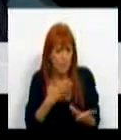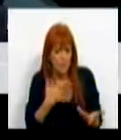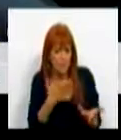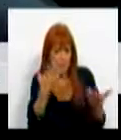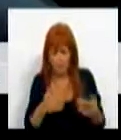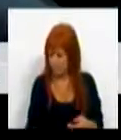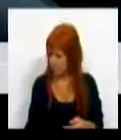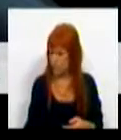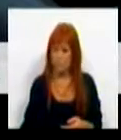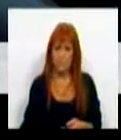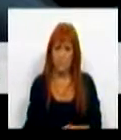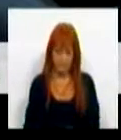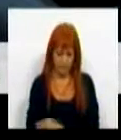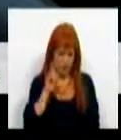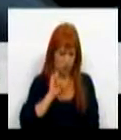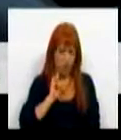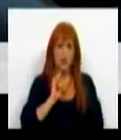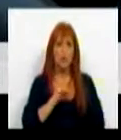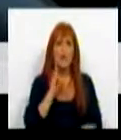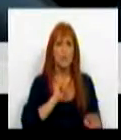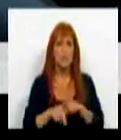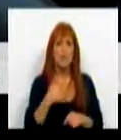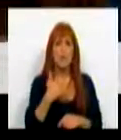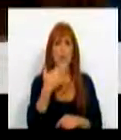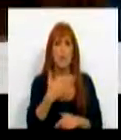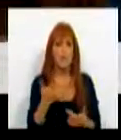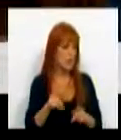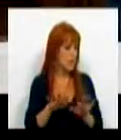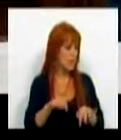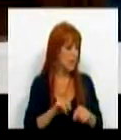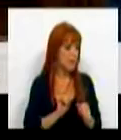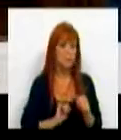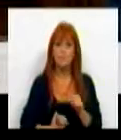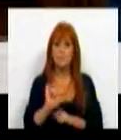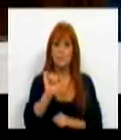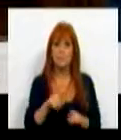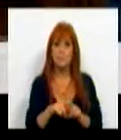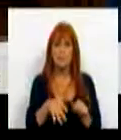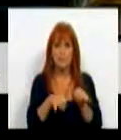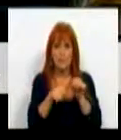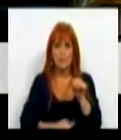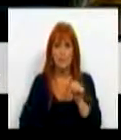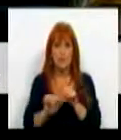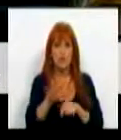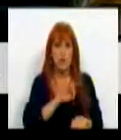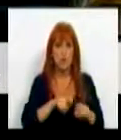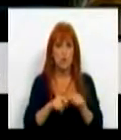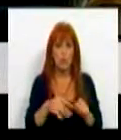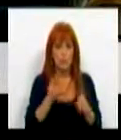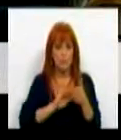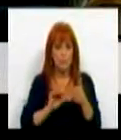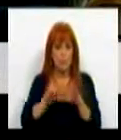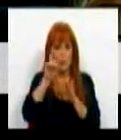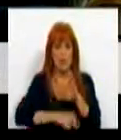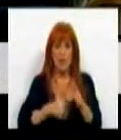quando quiser. Oh, senhora deputada, eu peço-lhe que termine a sua intervenção, porque o senhor deputado relator